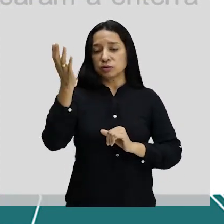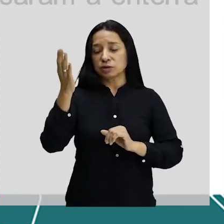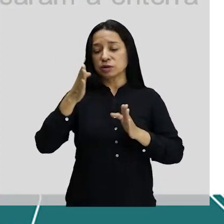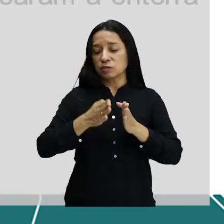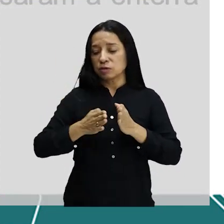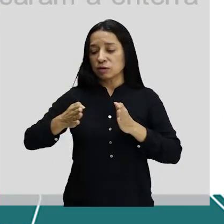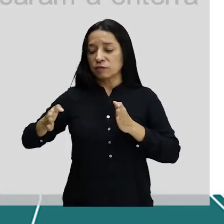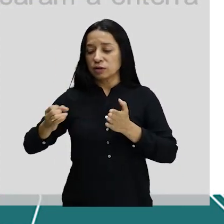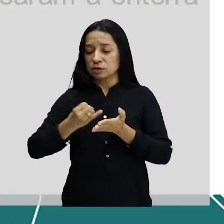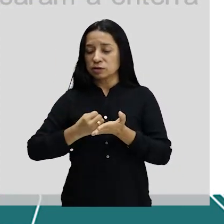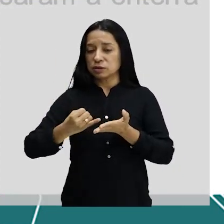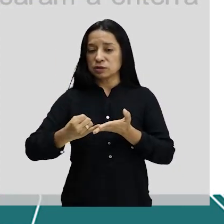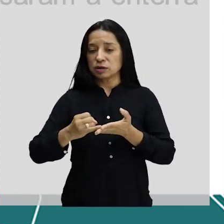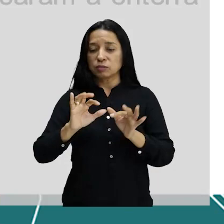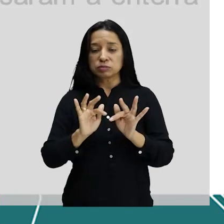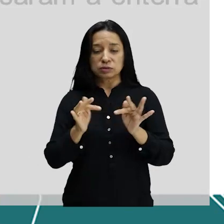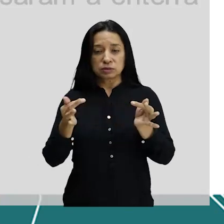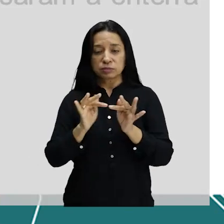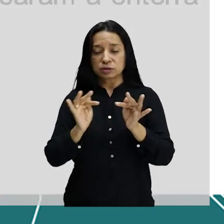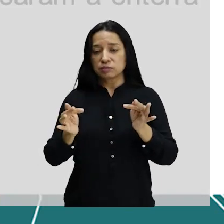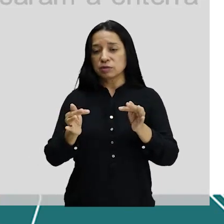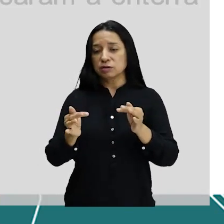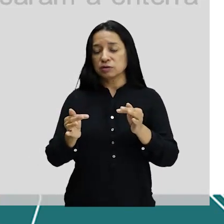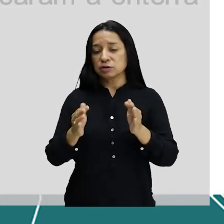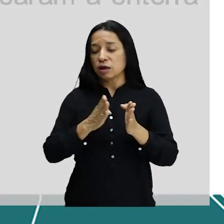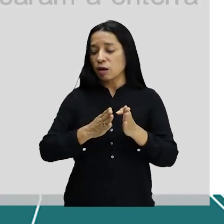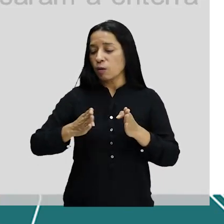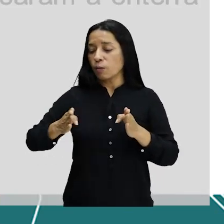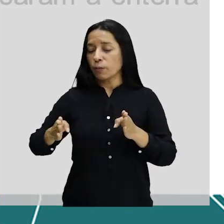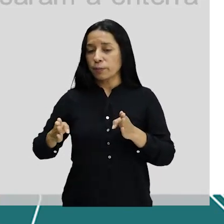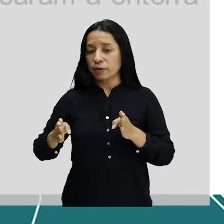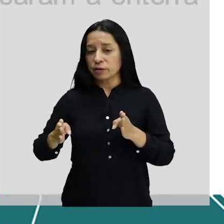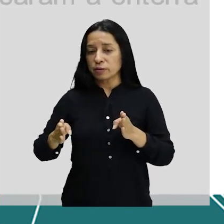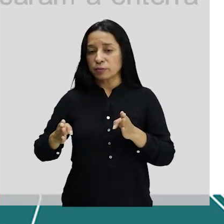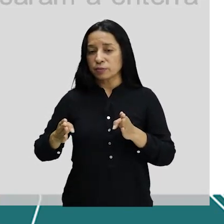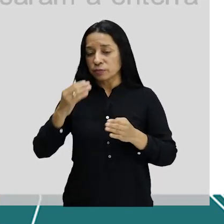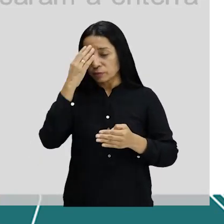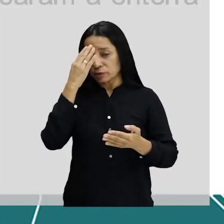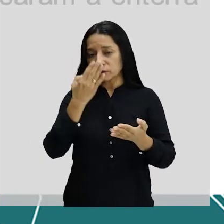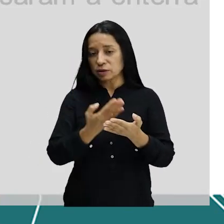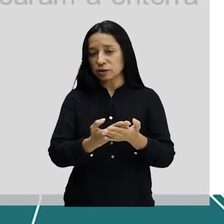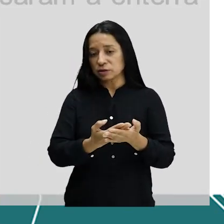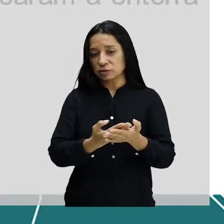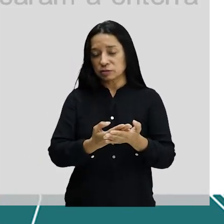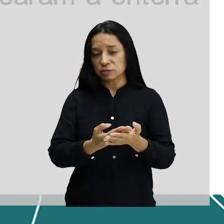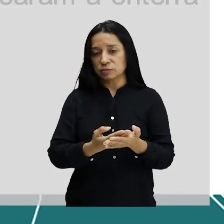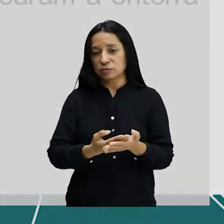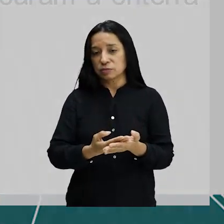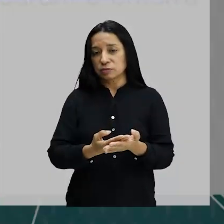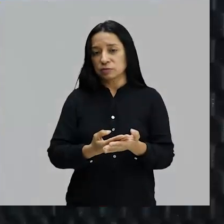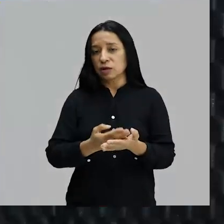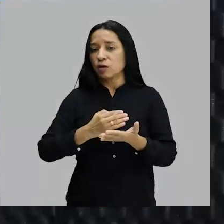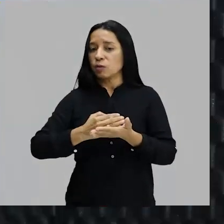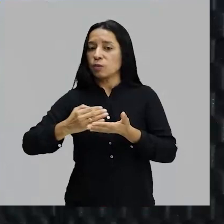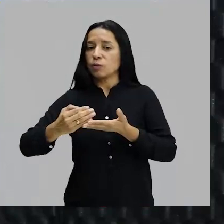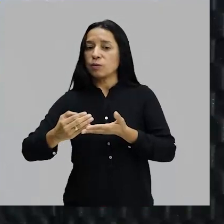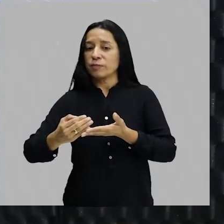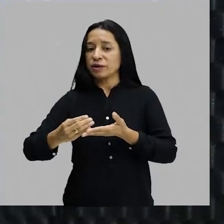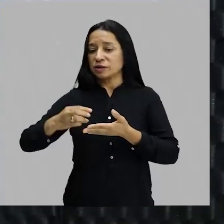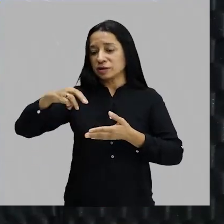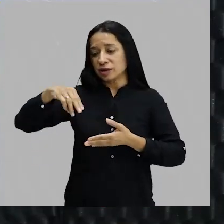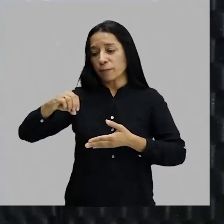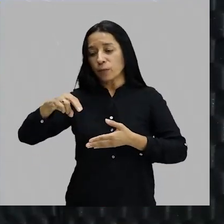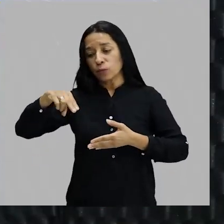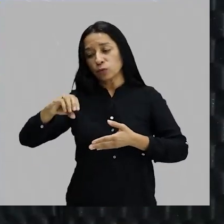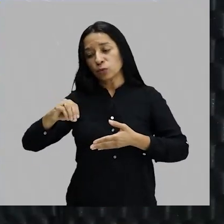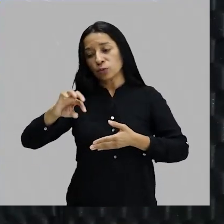fase inicial, ela simplesmente é um período onde a crença deixa de ser politeísta romana e passa a ser monoteísta.